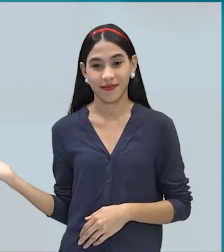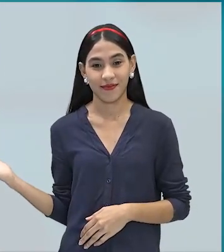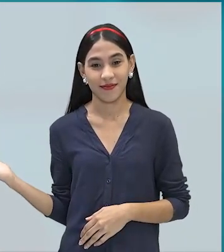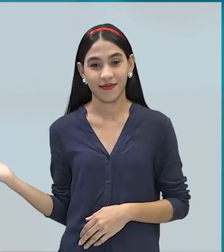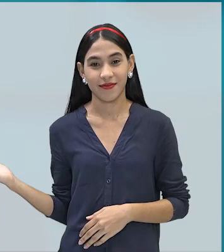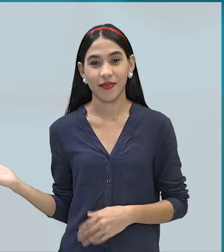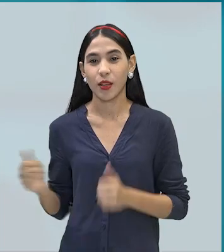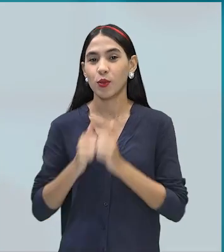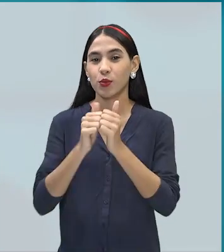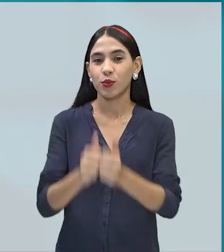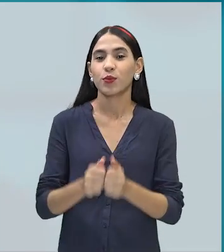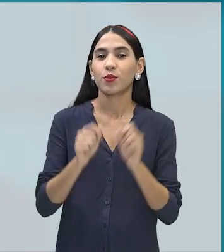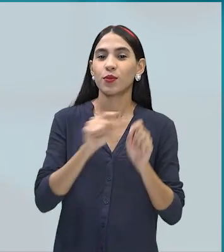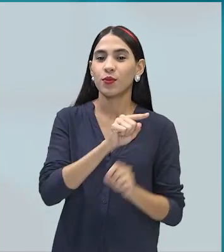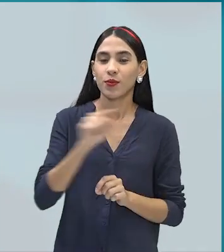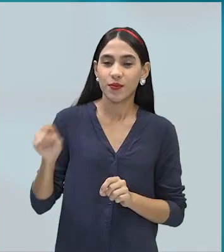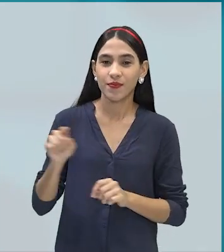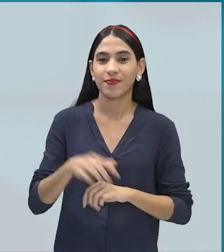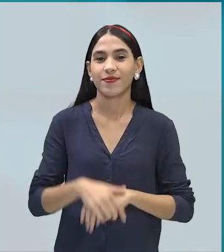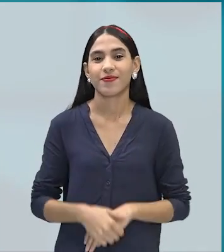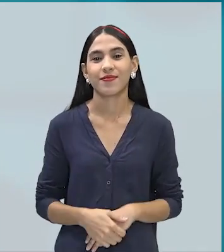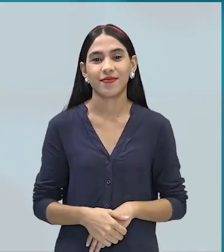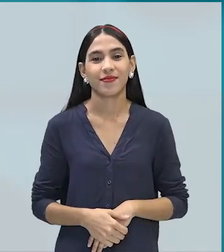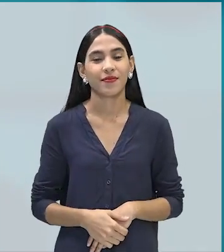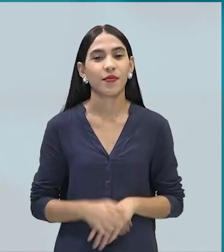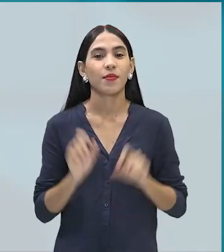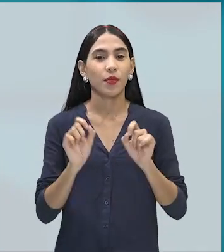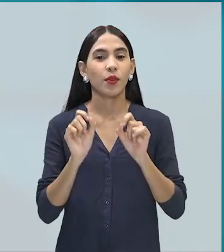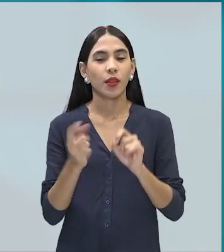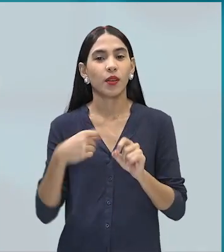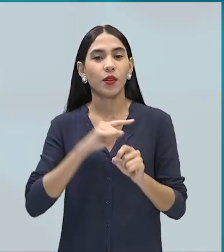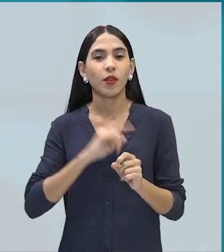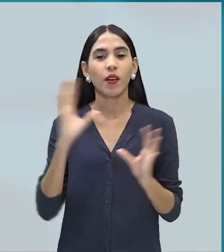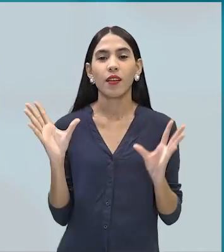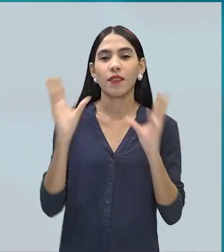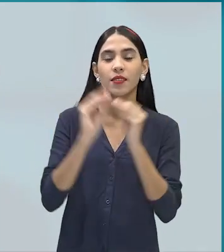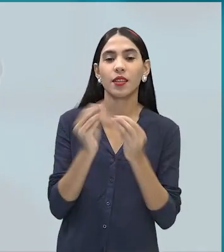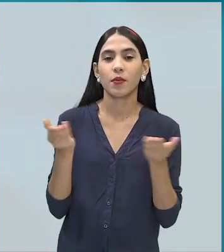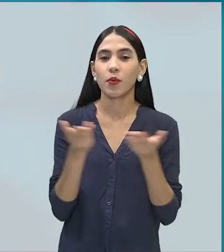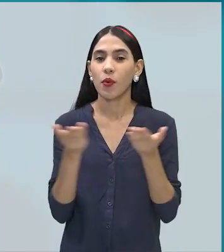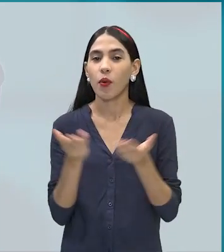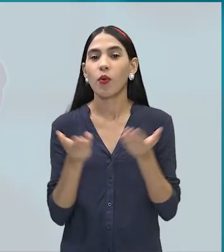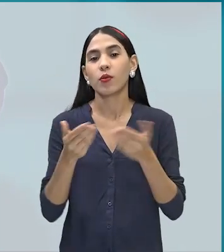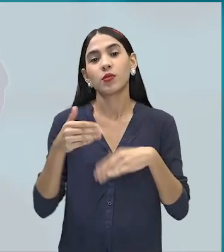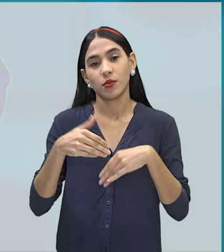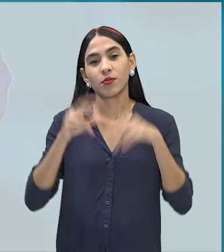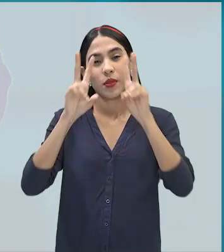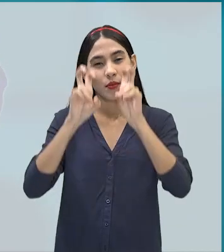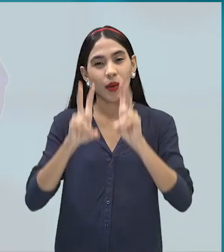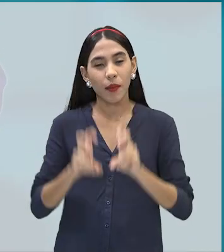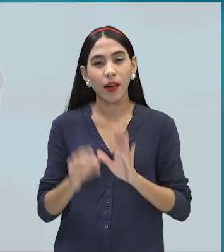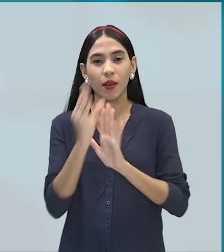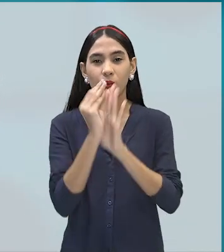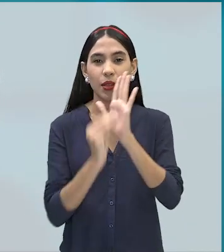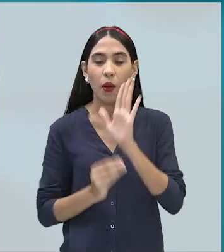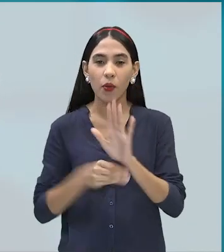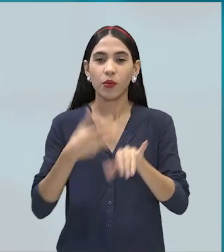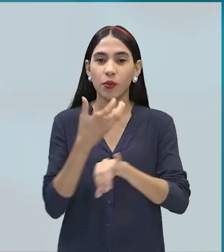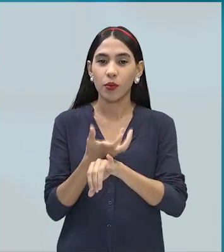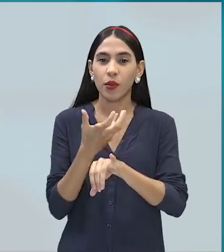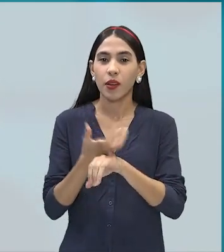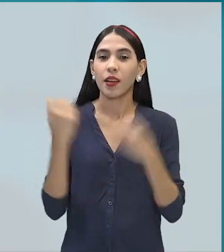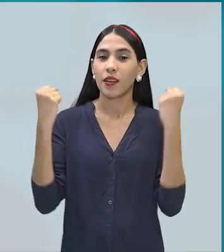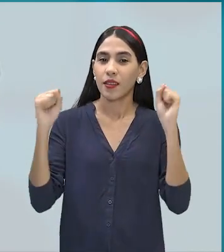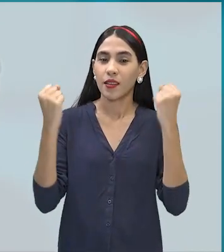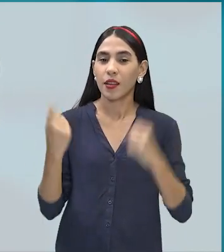Brito, estou aqui juntinho com vocês para nós revisarmos aí mais conteúdos da aula de Educação Física